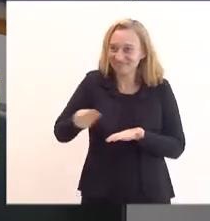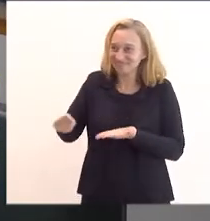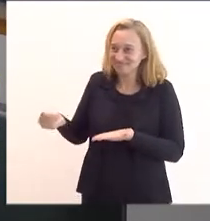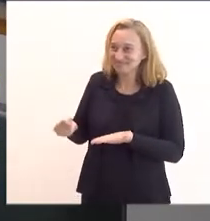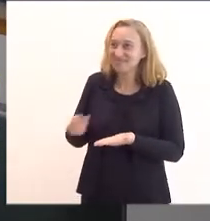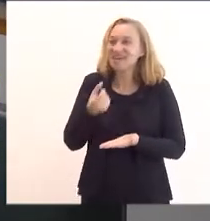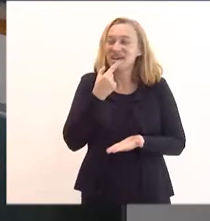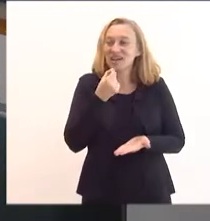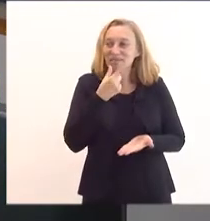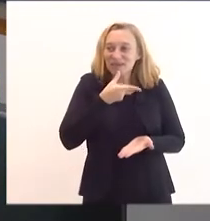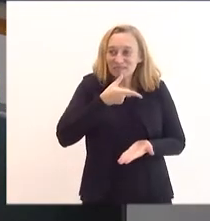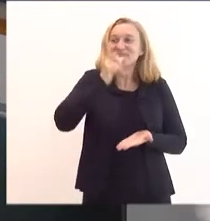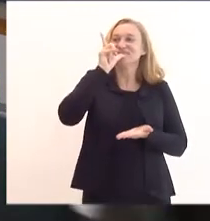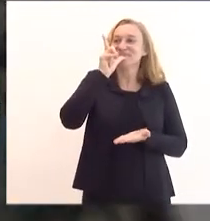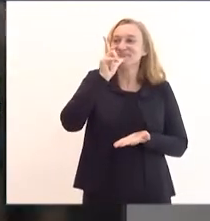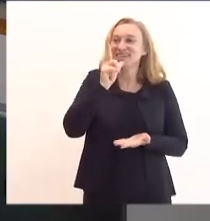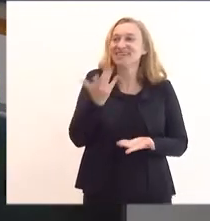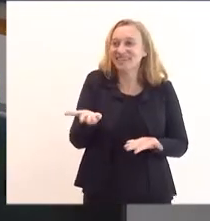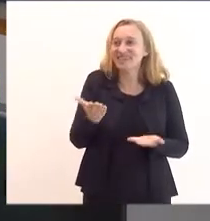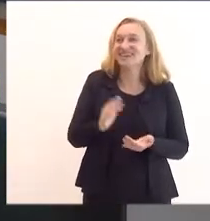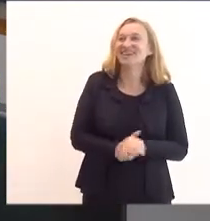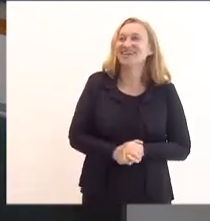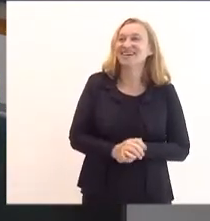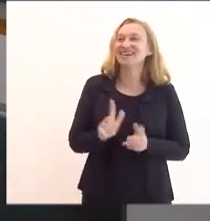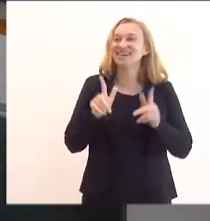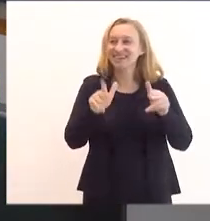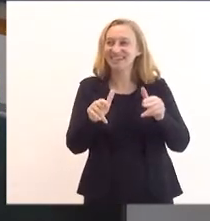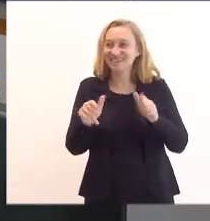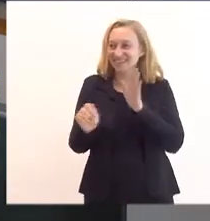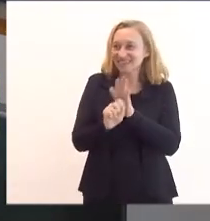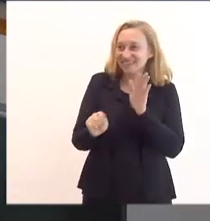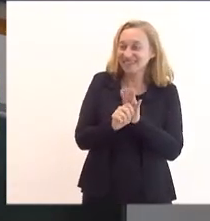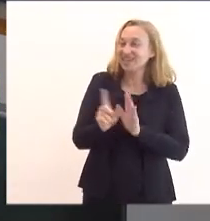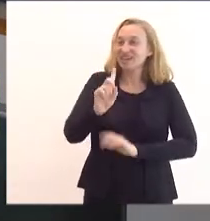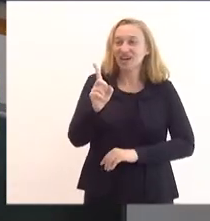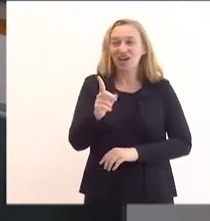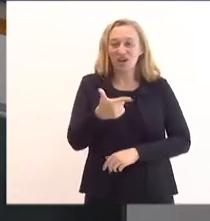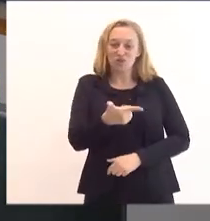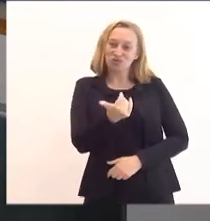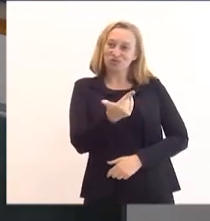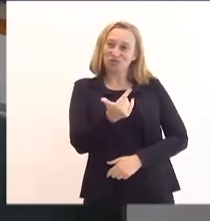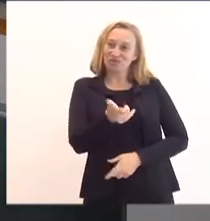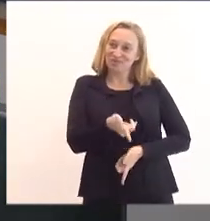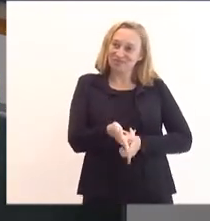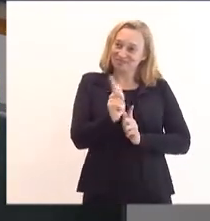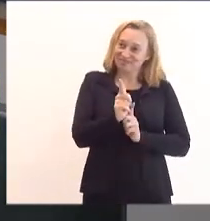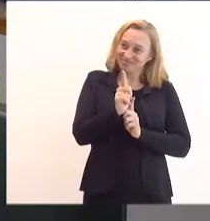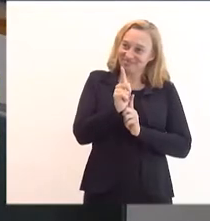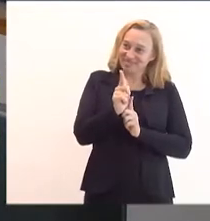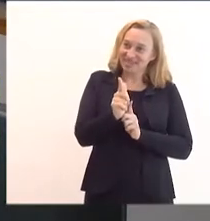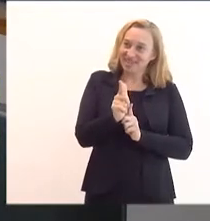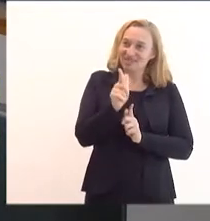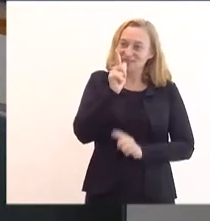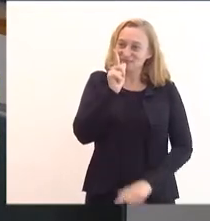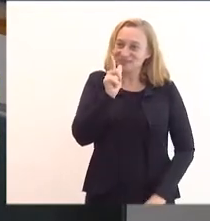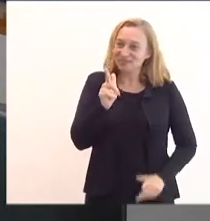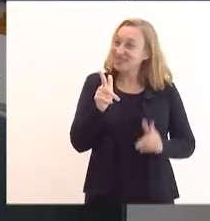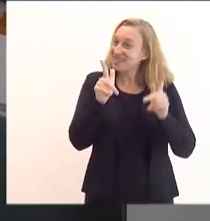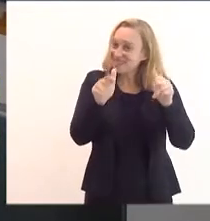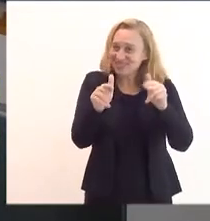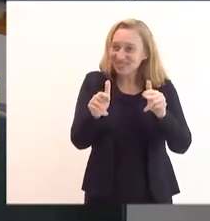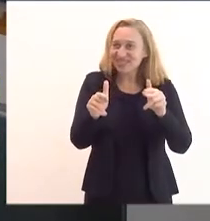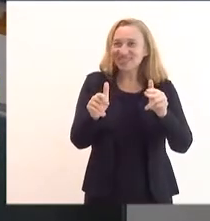Armadas precisam de tecnologia. Fuzil ereto. Não obrigatoriamente tudo ereto. Para a Defesa